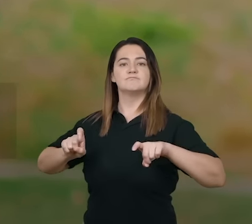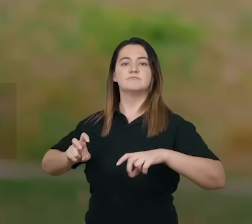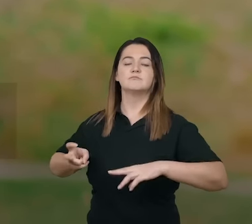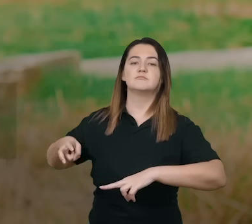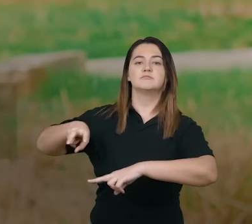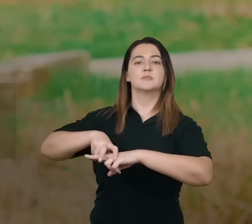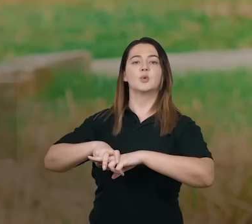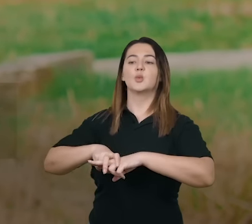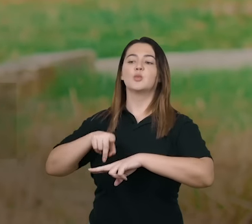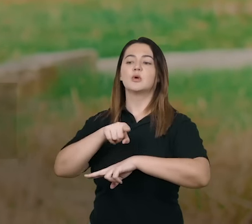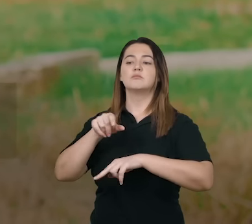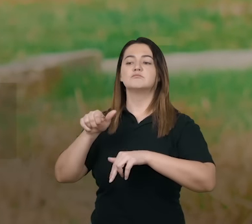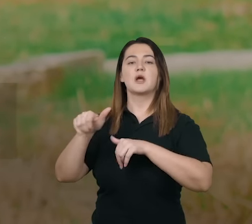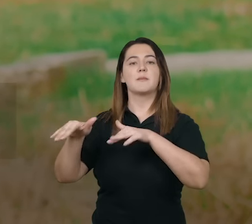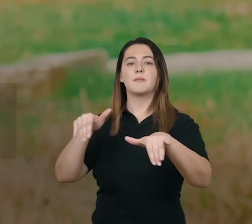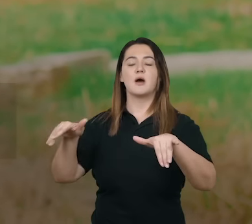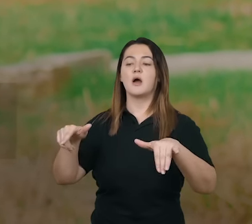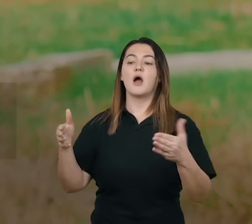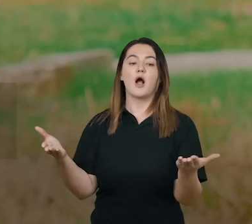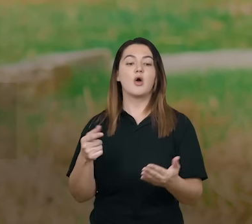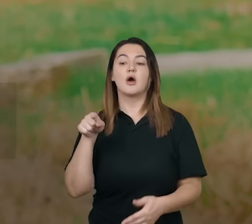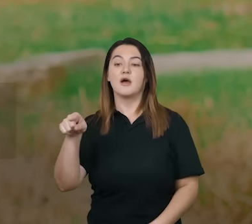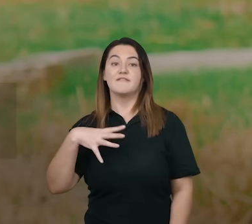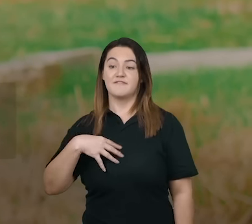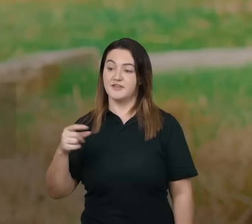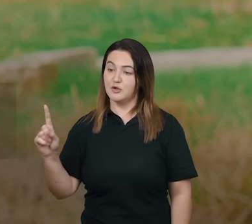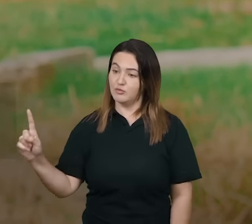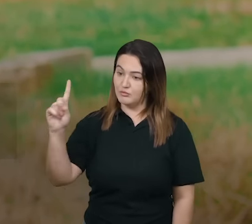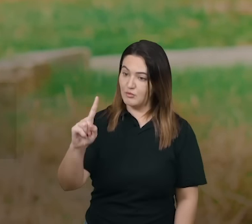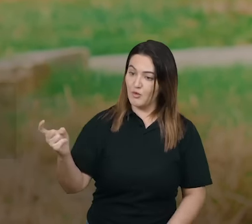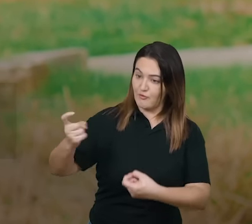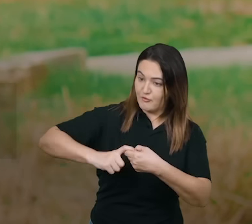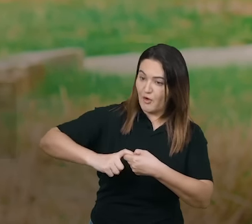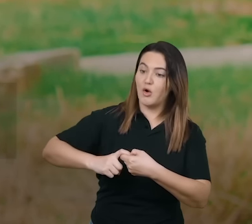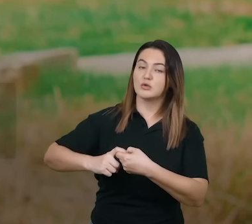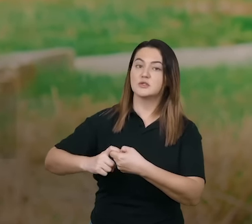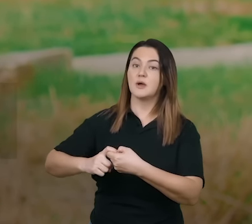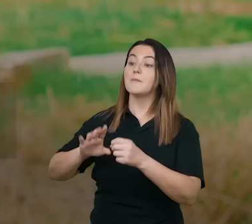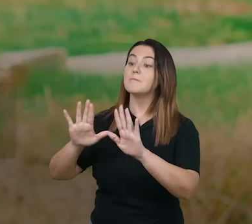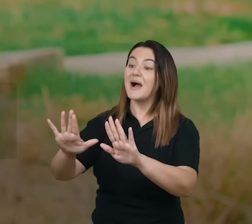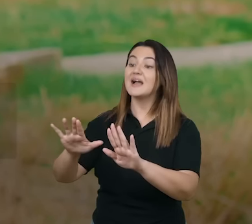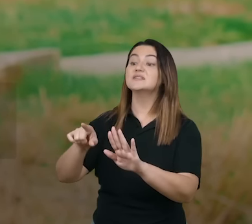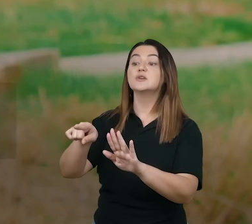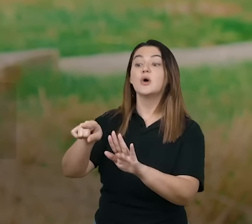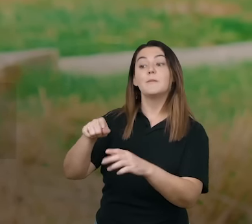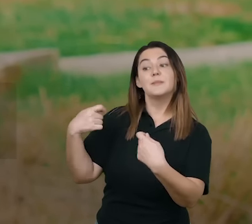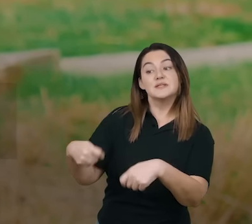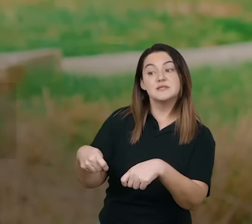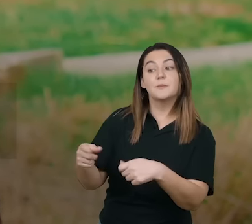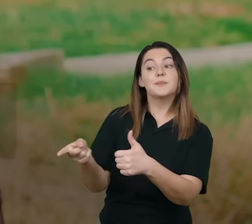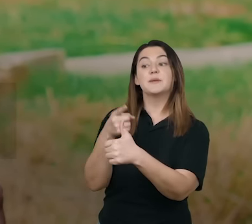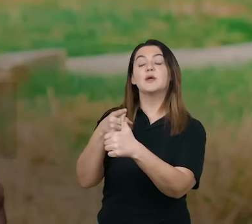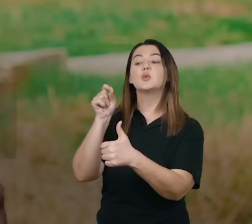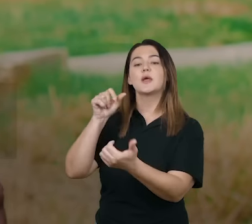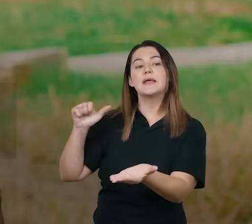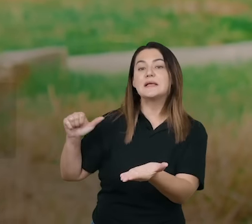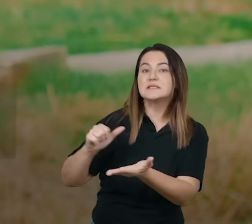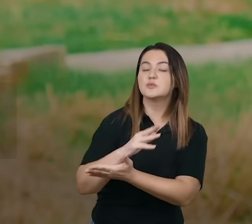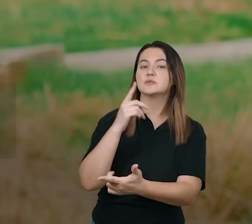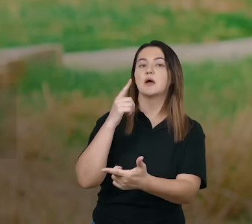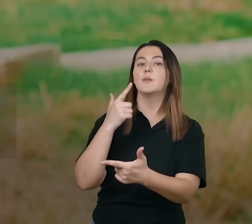condição: que você possa tirar da Judeia os judeus problemáticos, que ele diria, os judeus